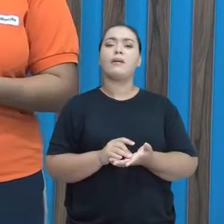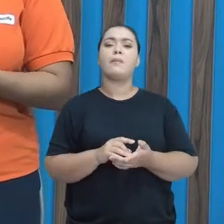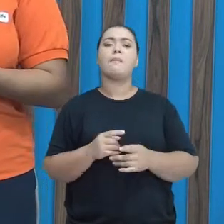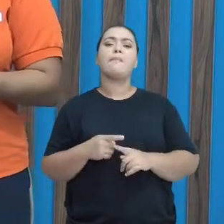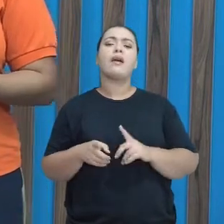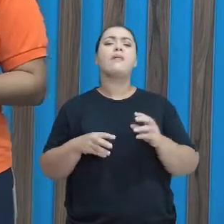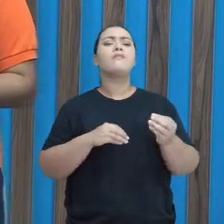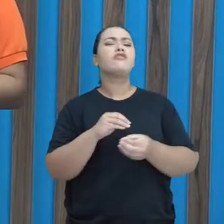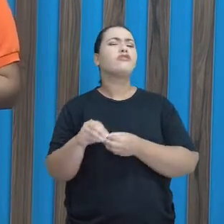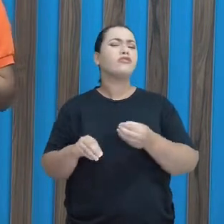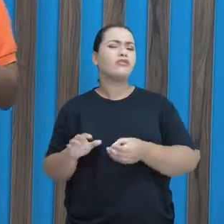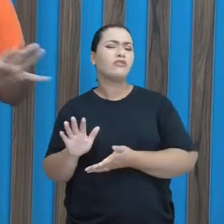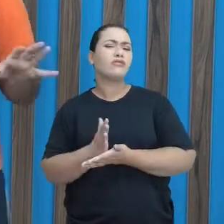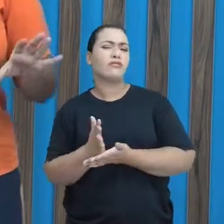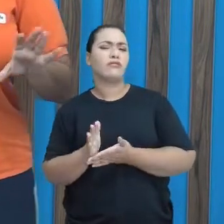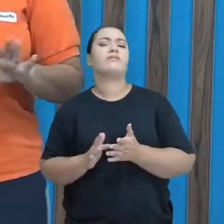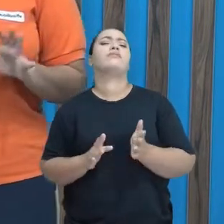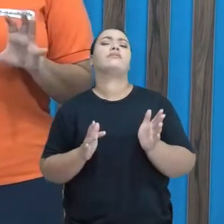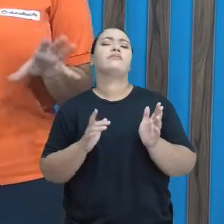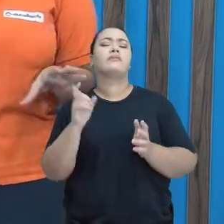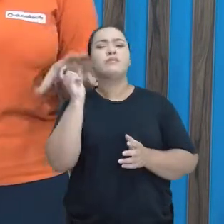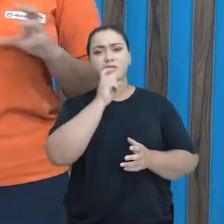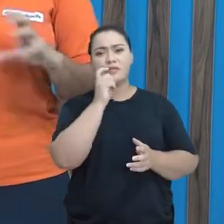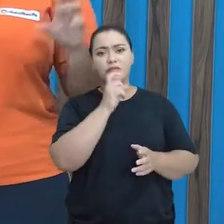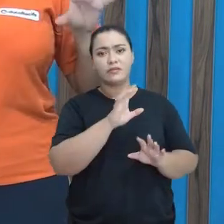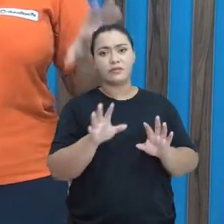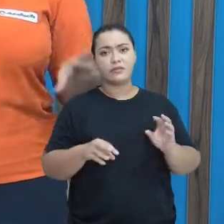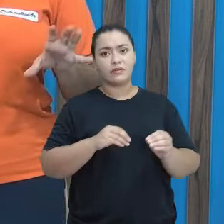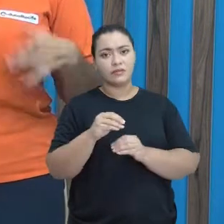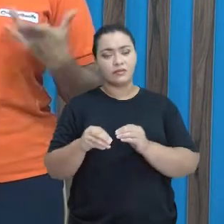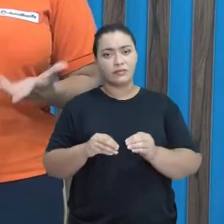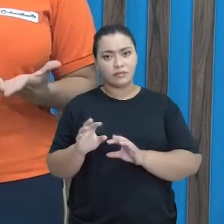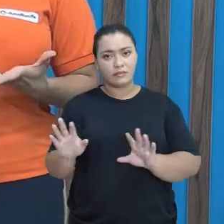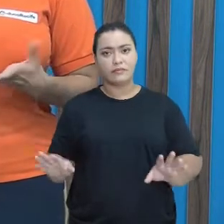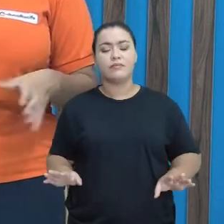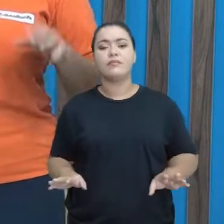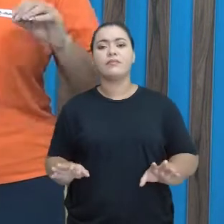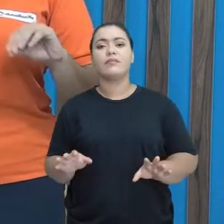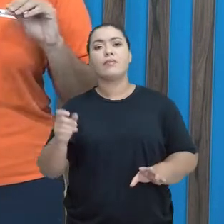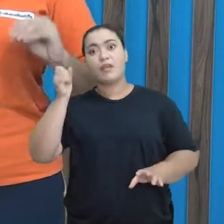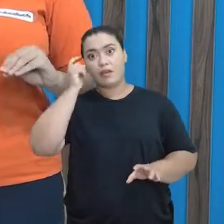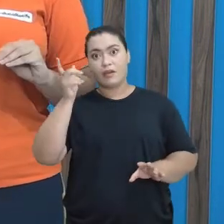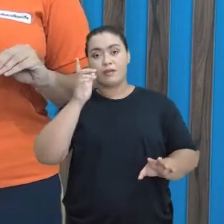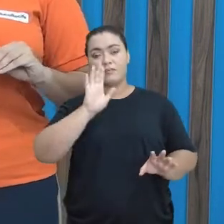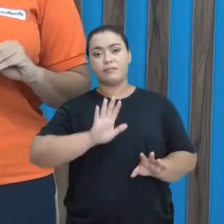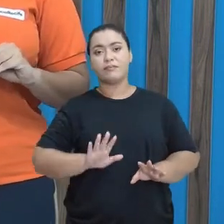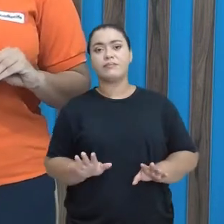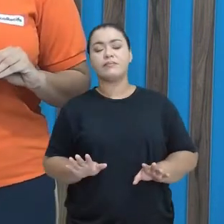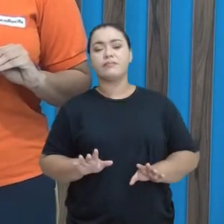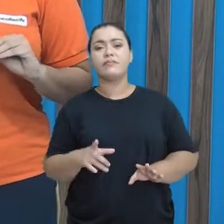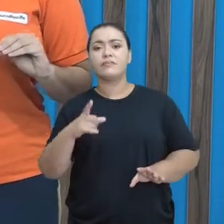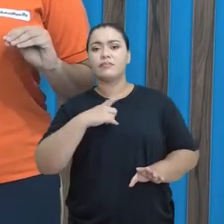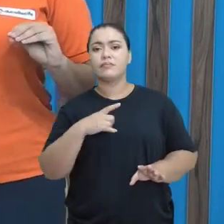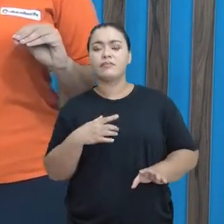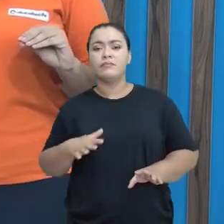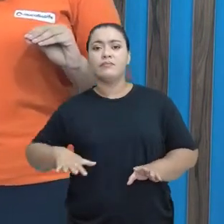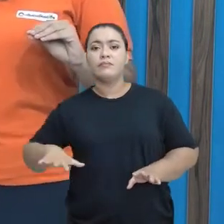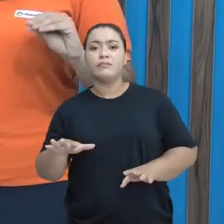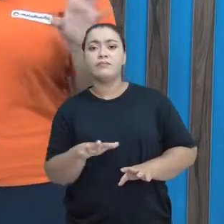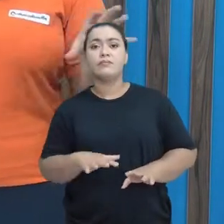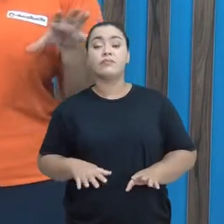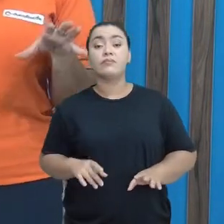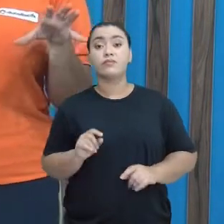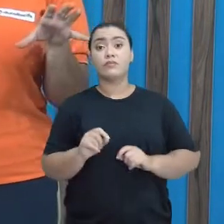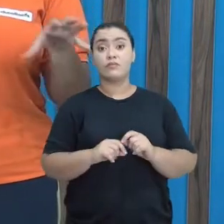verídicos. Mas há um espaço para a ficção, há um espaço para que